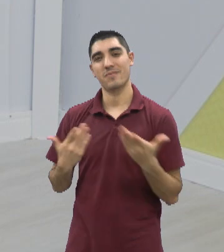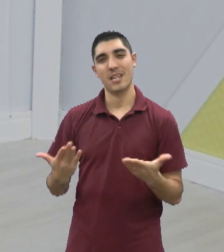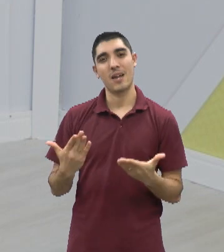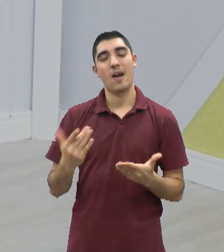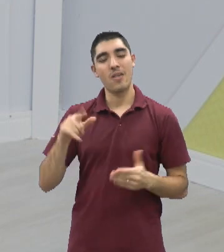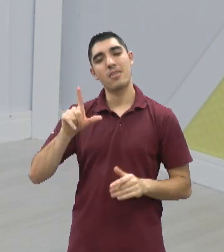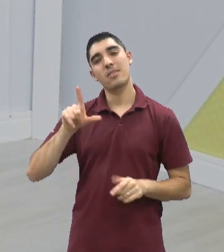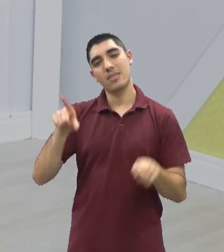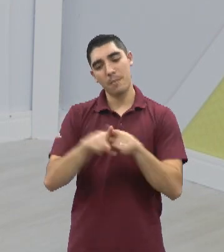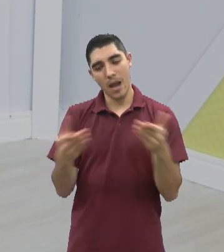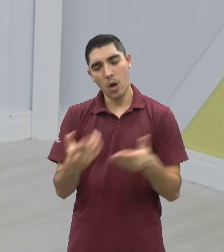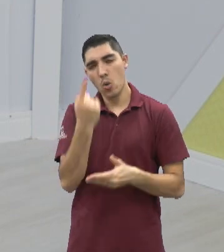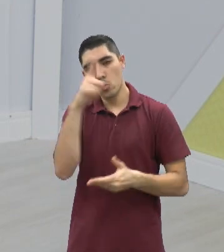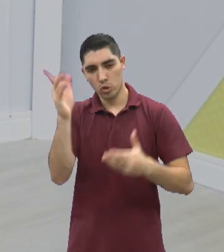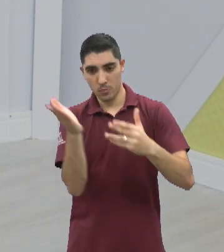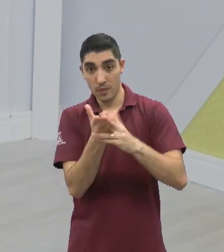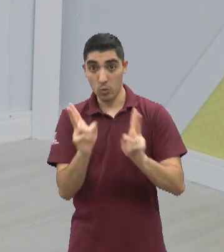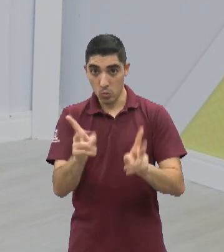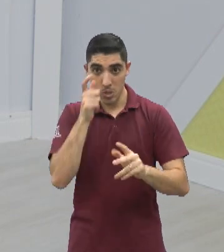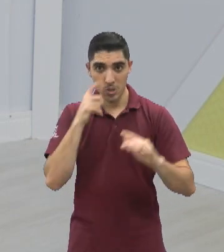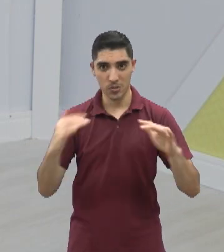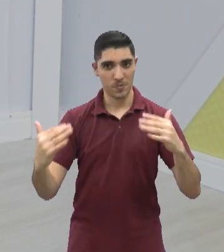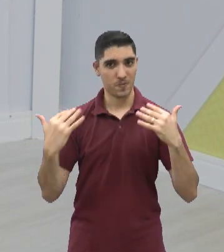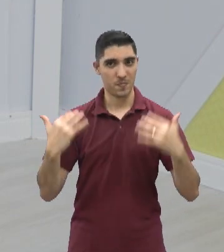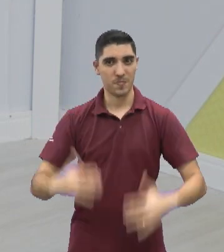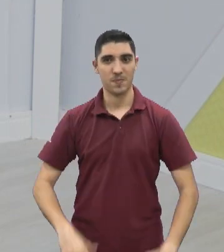que faz o último break agora, não sai daí, já voltamos.